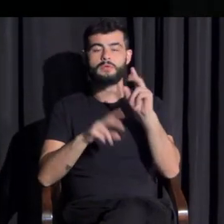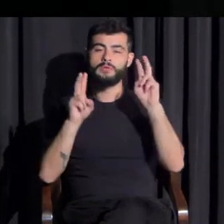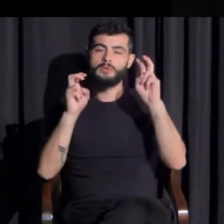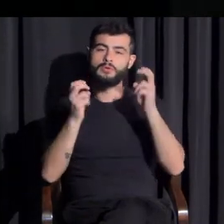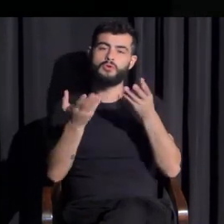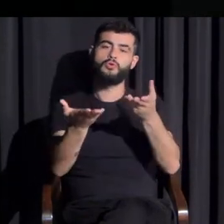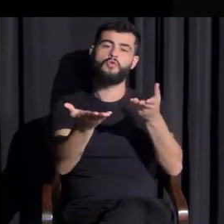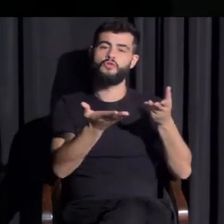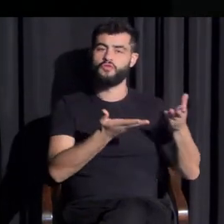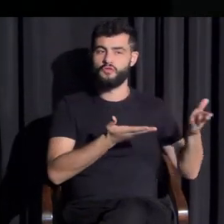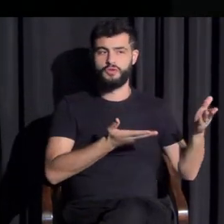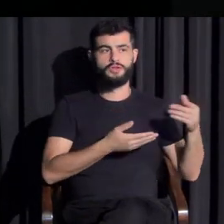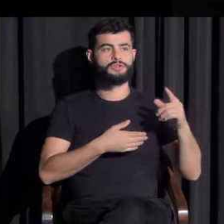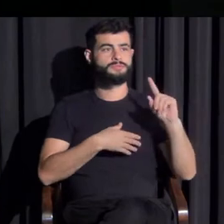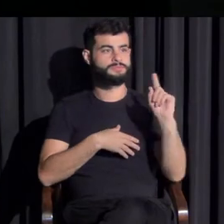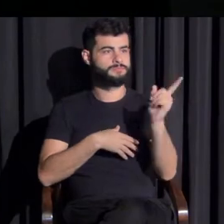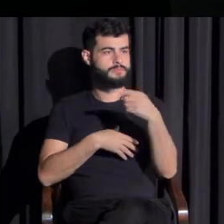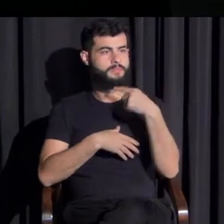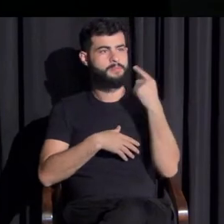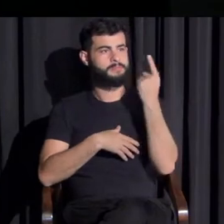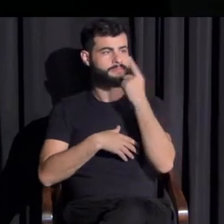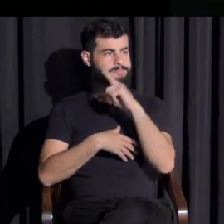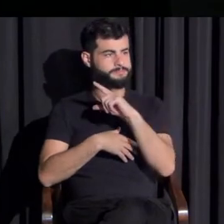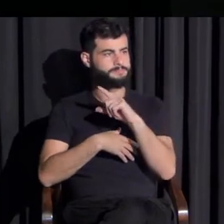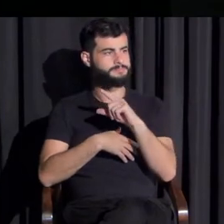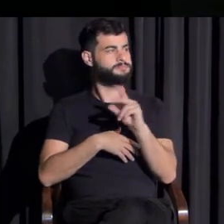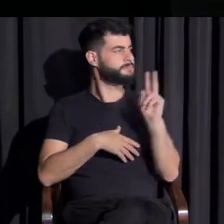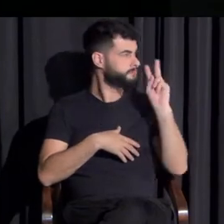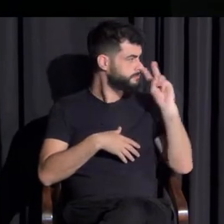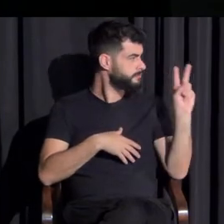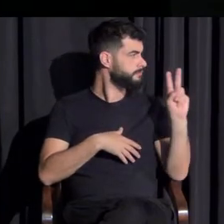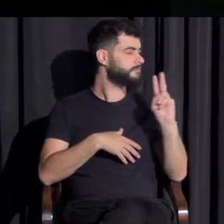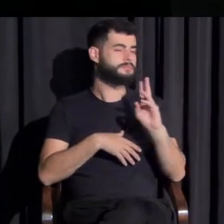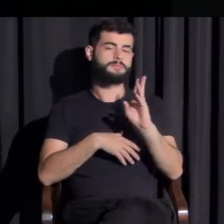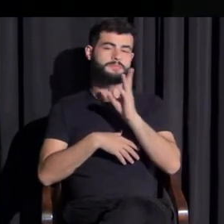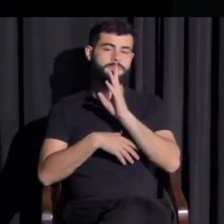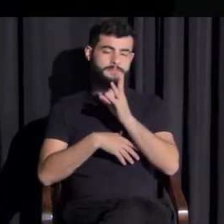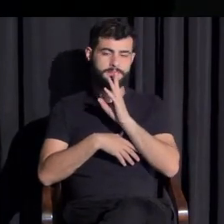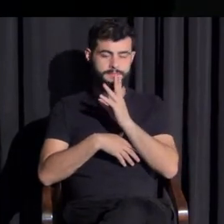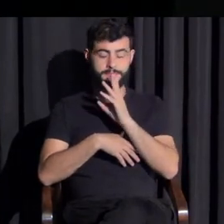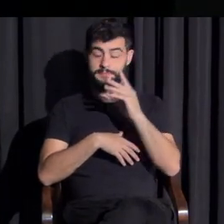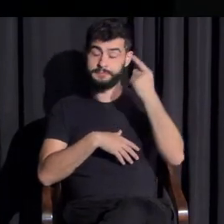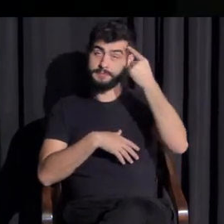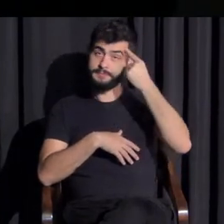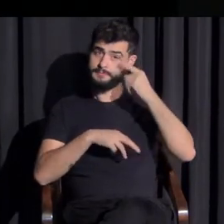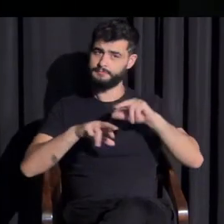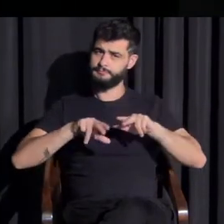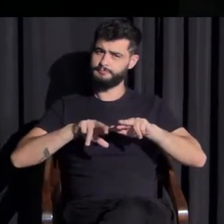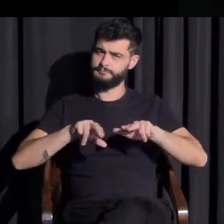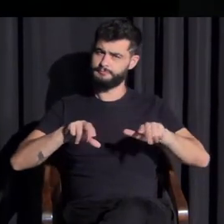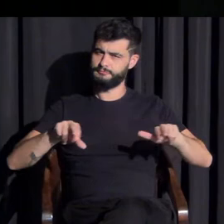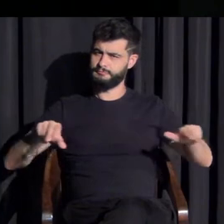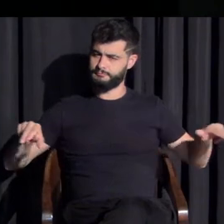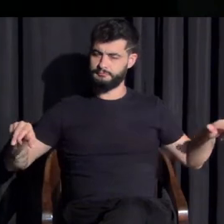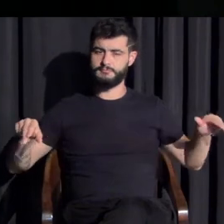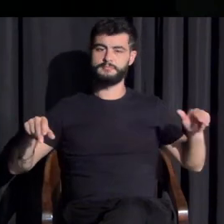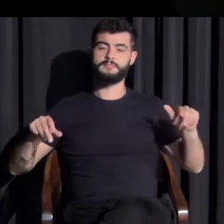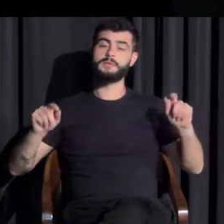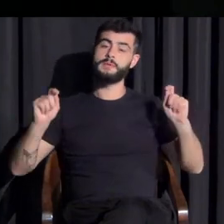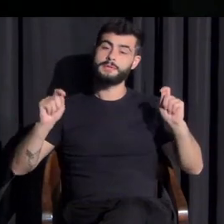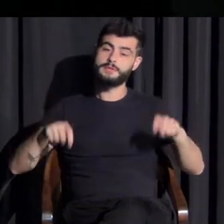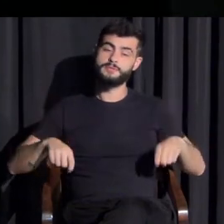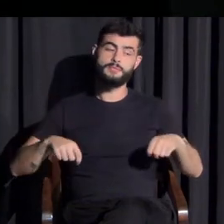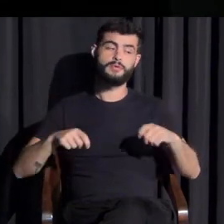convite. Então, tenho consciência de que todos os vídeos, acho que é importante que a gente explore uma série de questões, né, mas penso que a gente pode dialogar